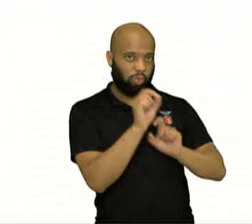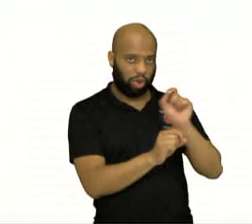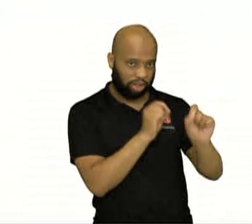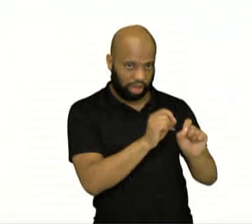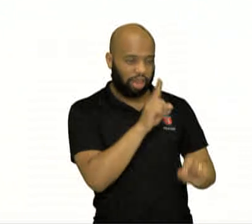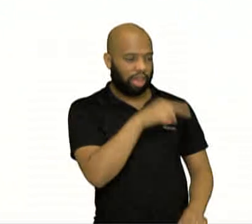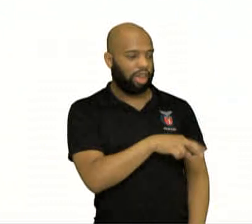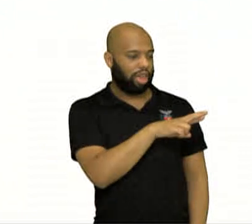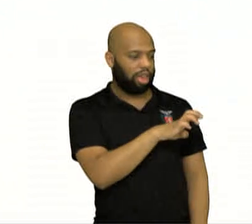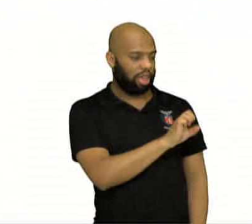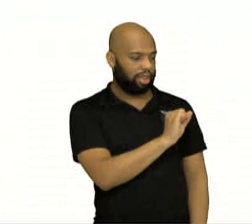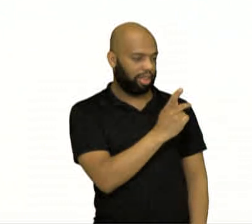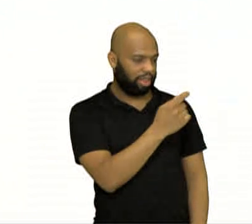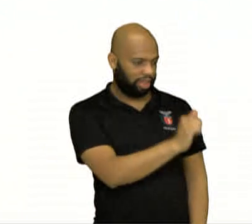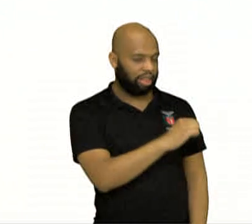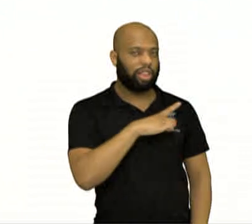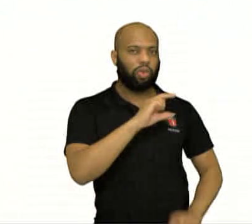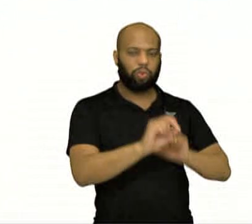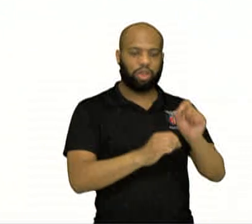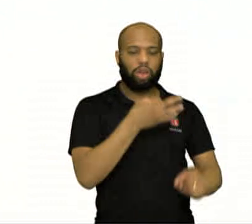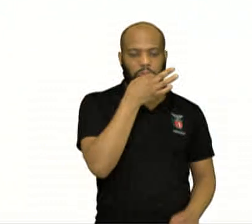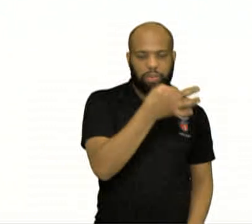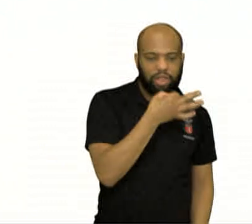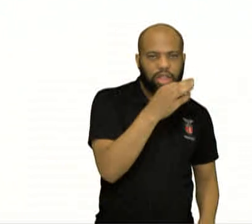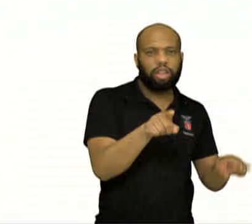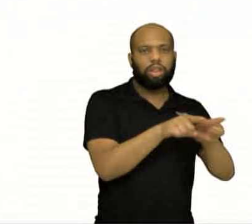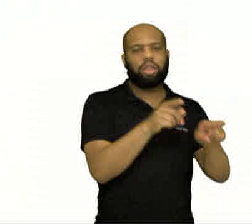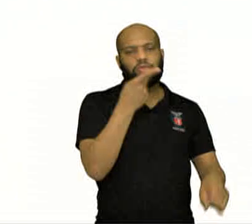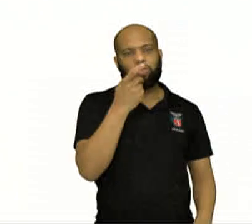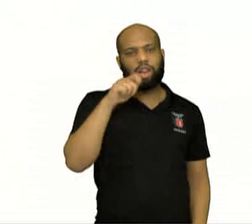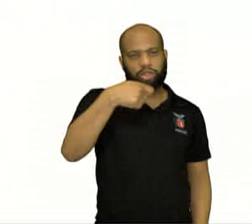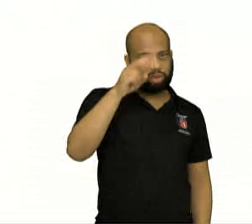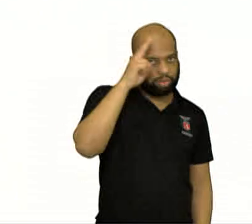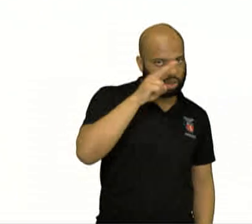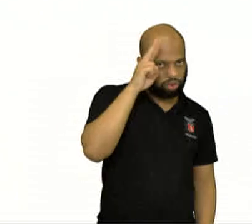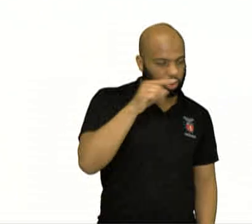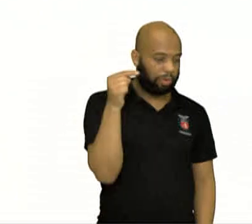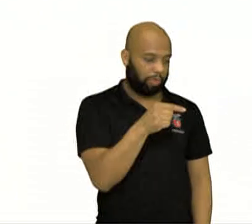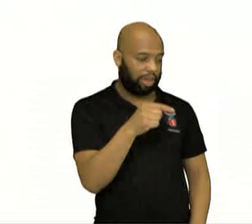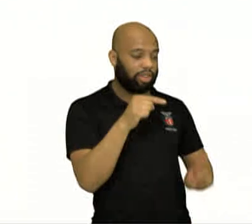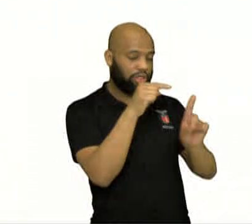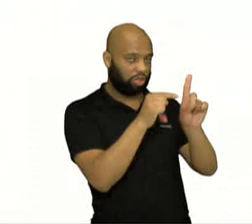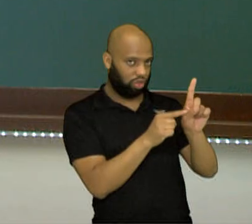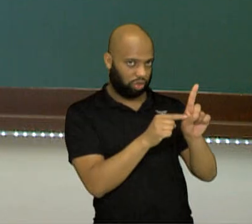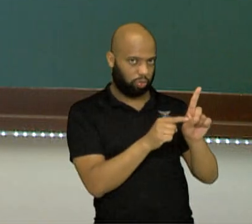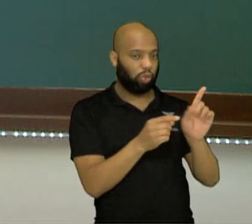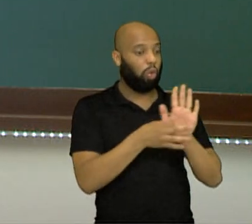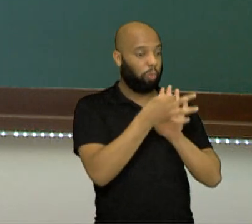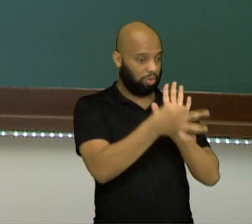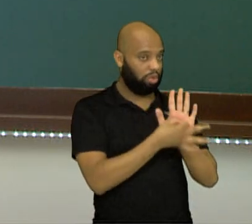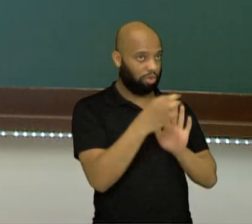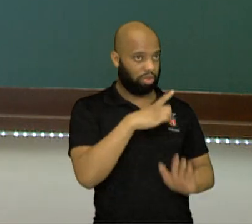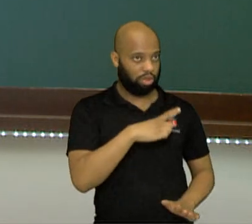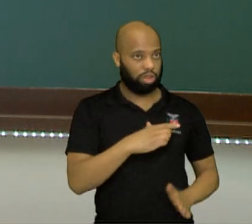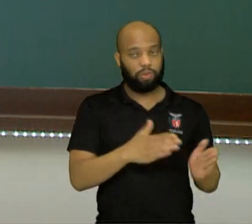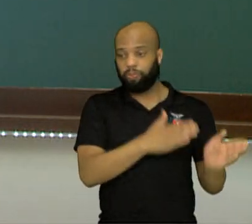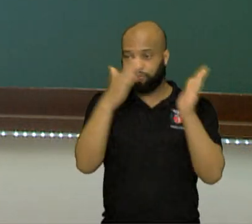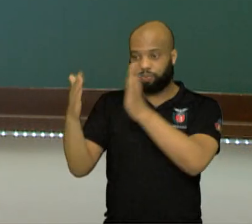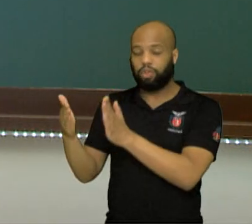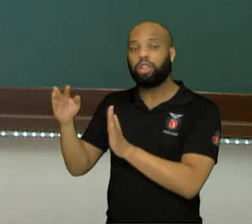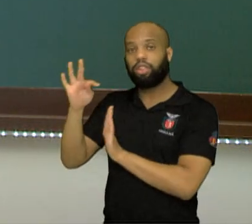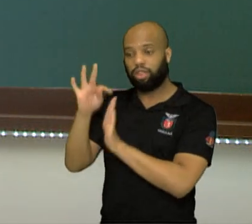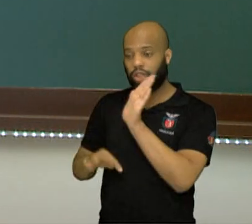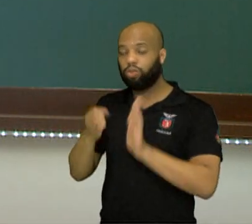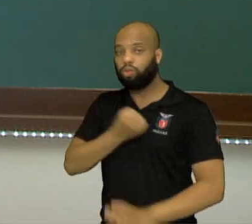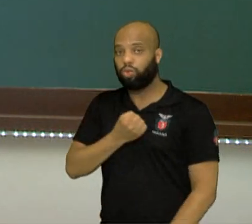viu tempo o posicionamento tá contando porque na história aqui é uma resenha crítica acompanha